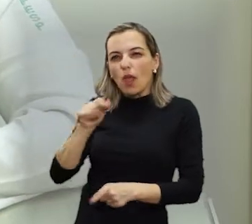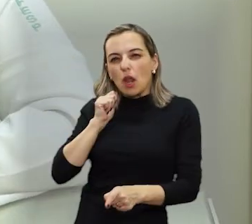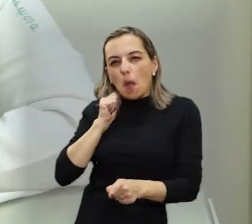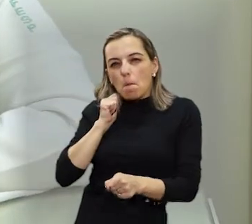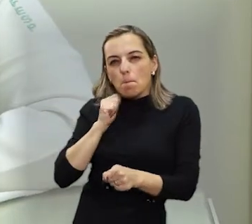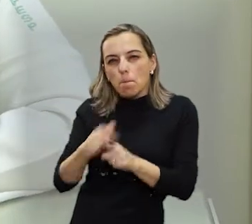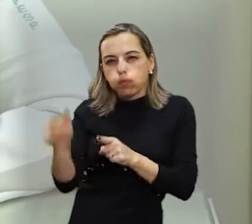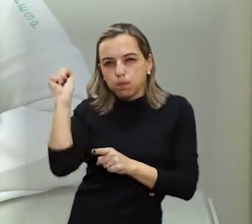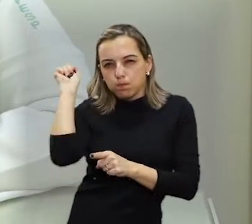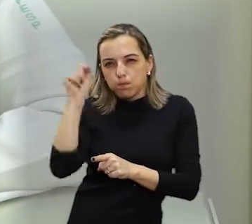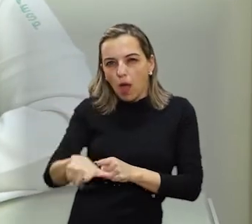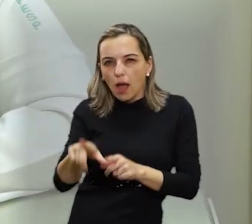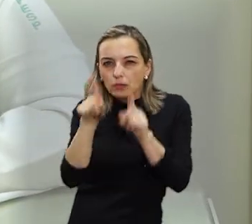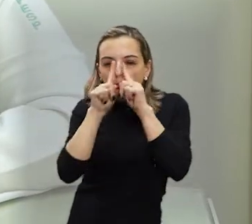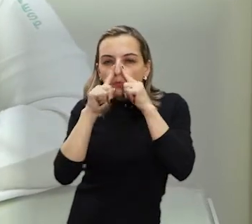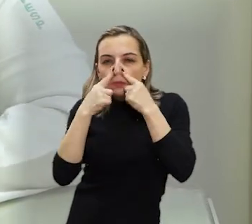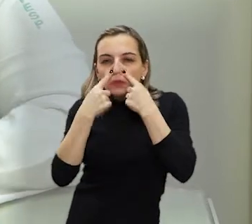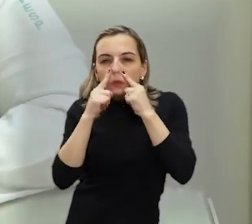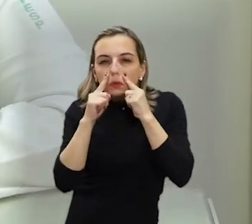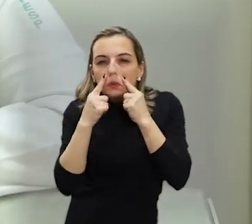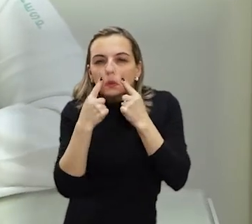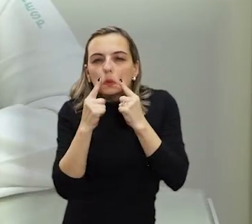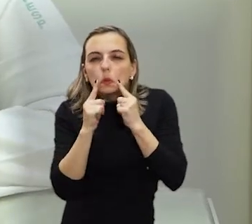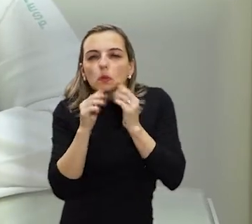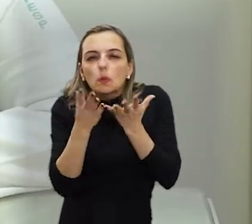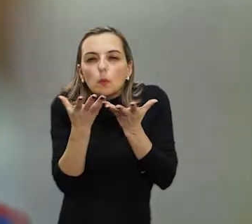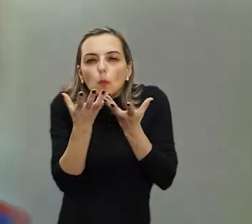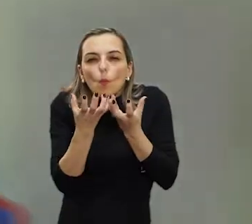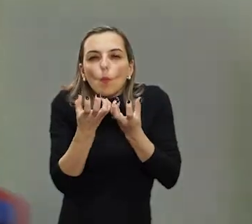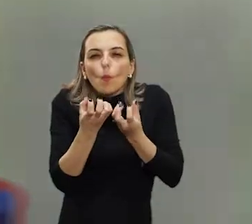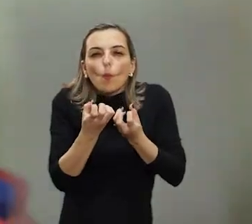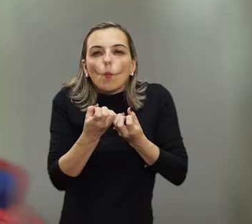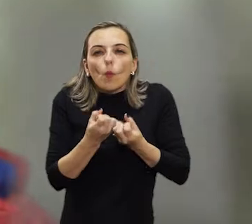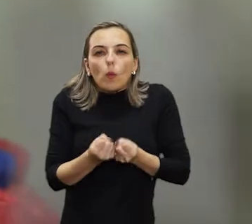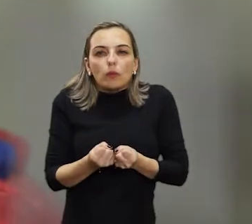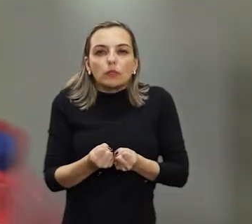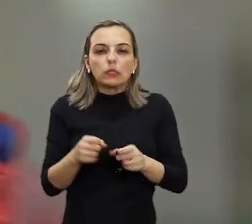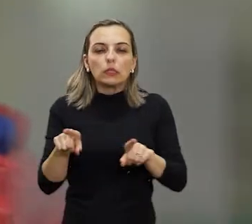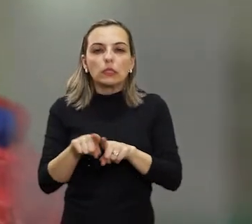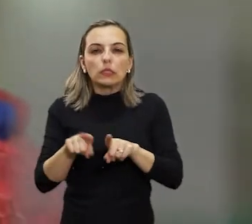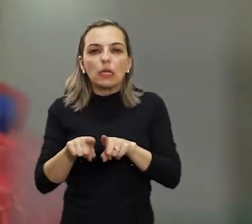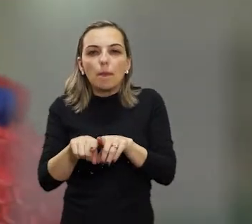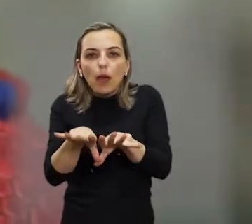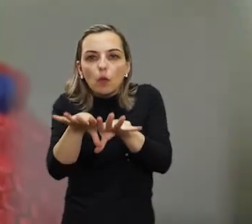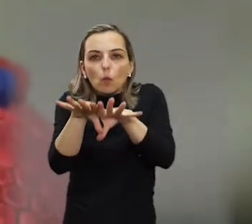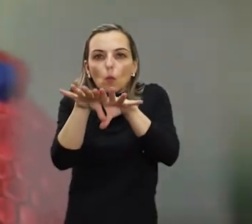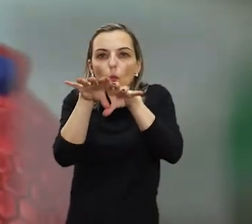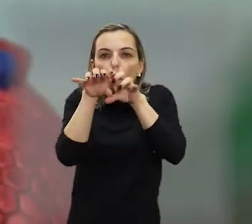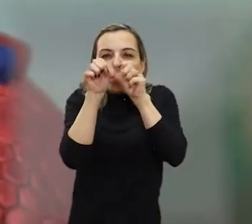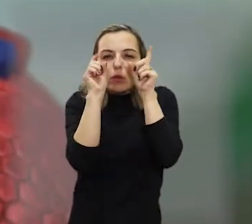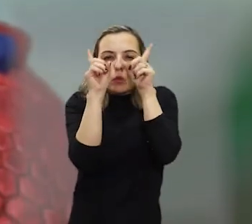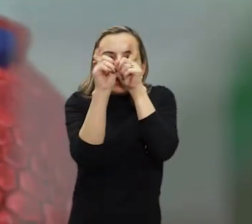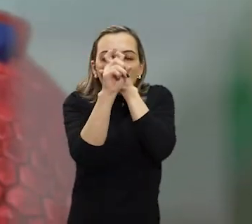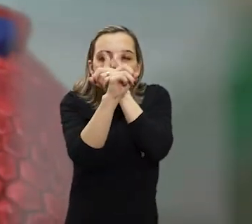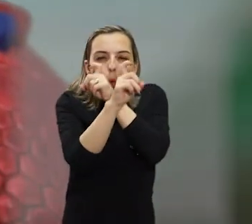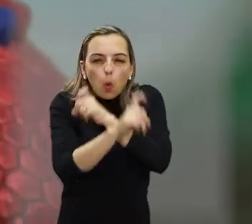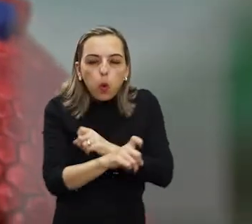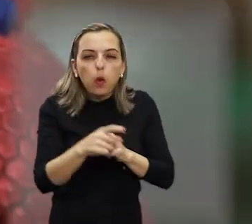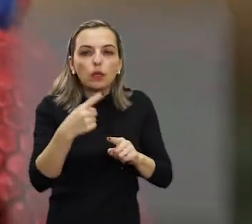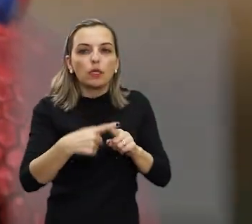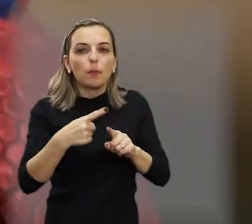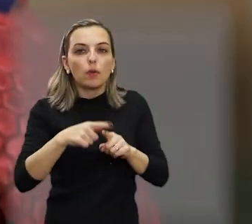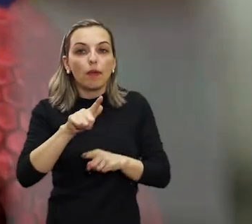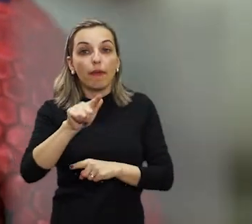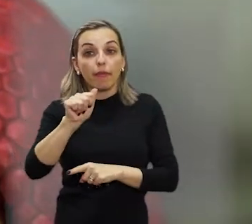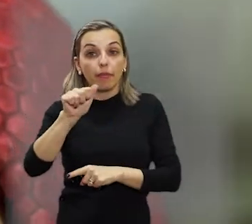né, o AVC. Por exemplo, isso pode acontecer. Além disso, tem o problema de queimar as vias aéreas de principalmente quem